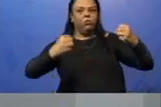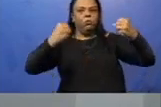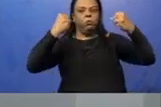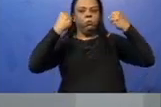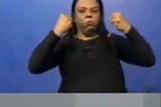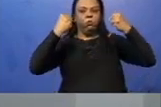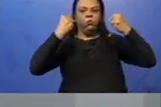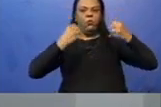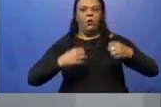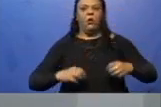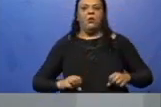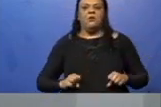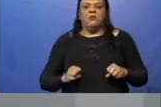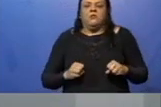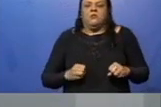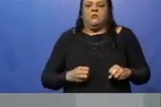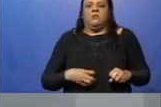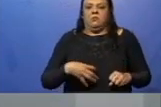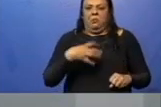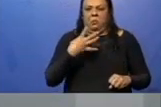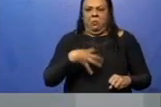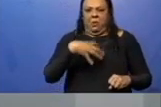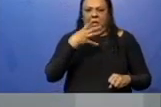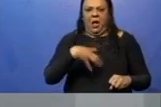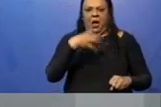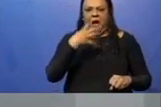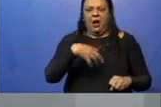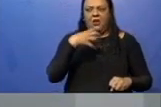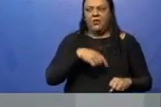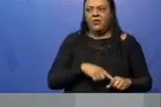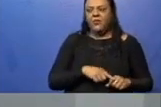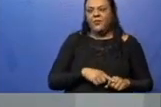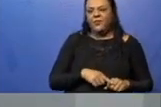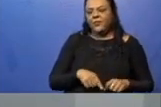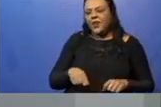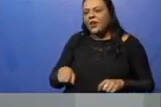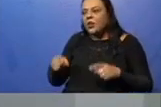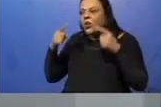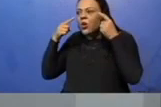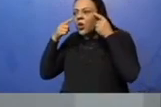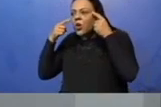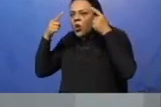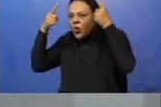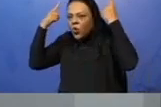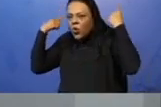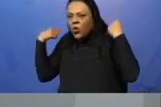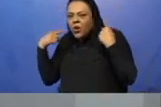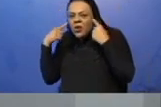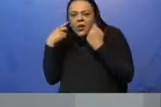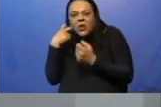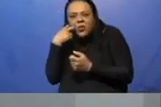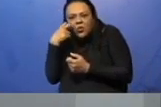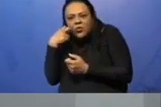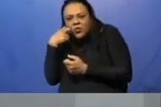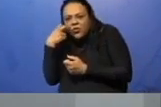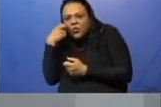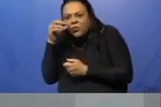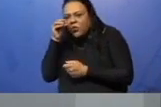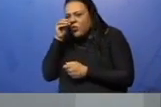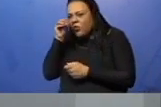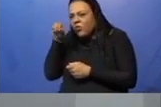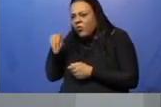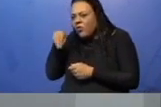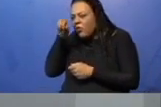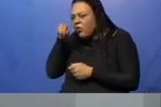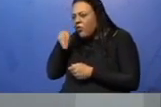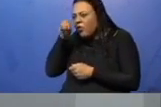todo bravo, o cordeiro tímido, acanhado, frágil. E é justamente essa representação aí que vai